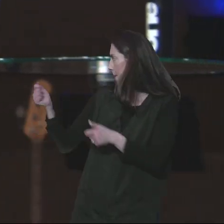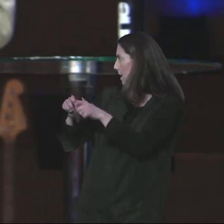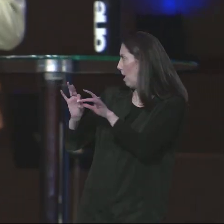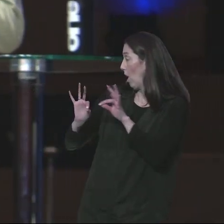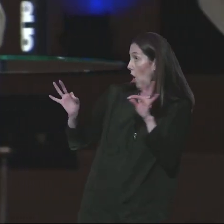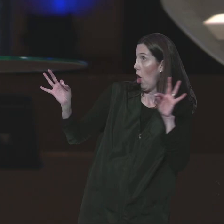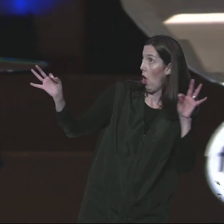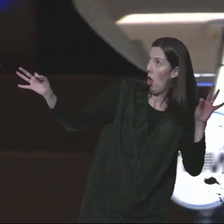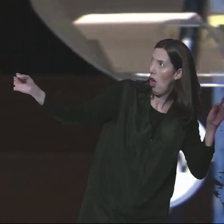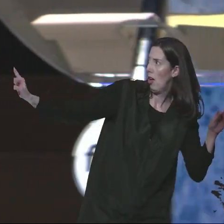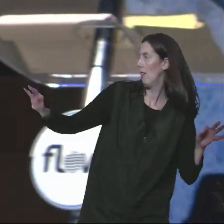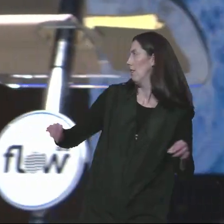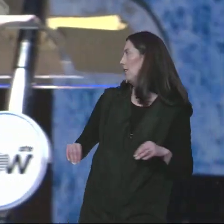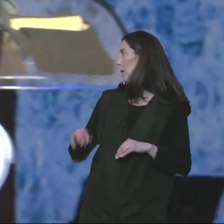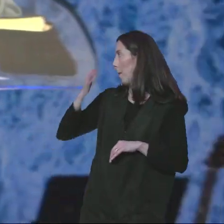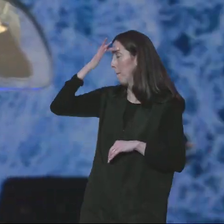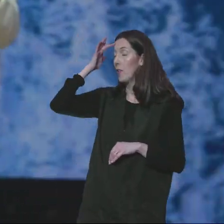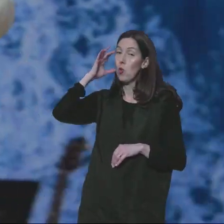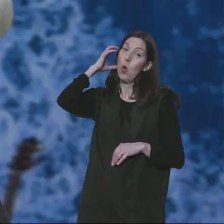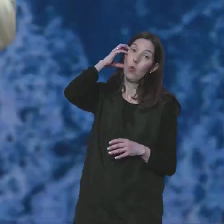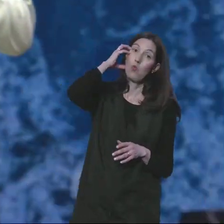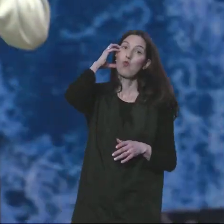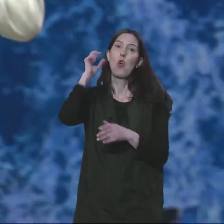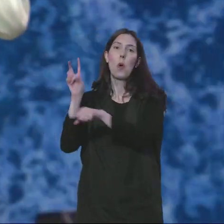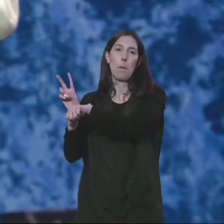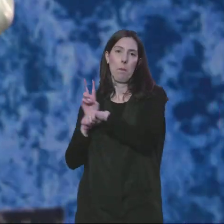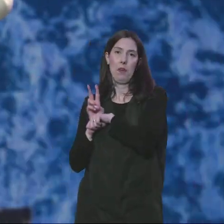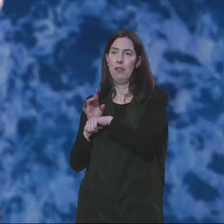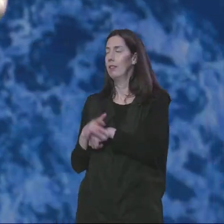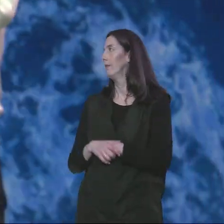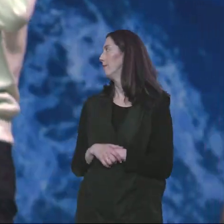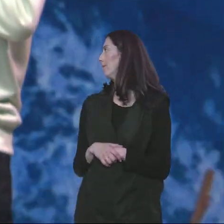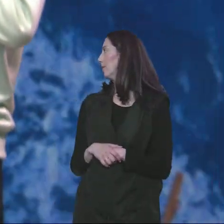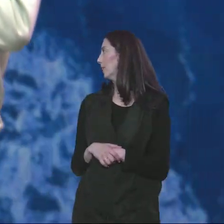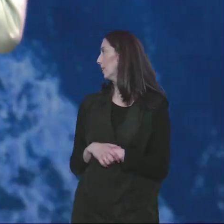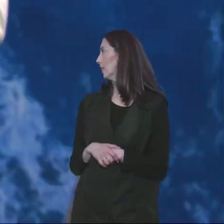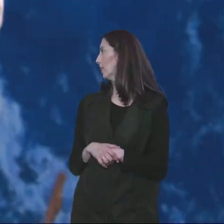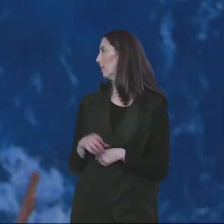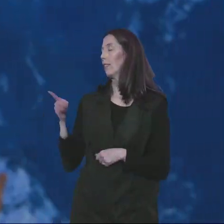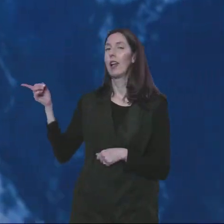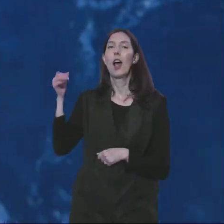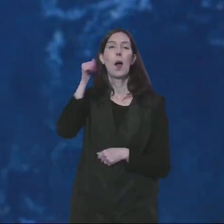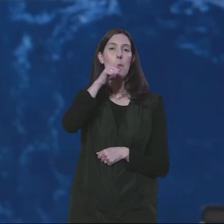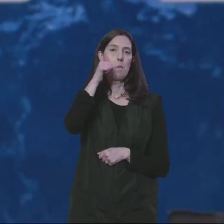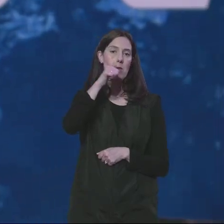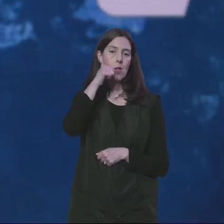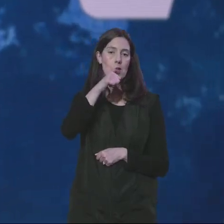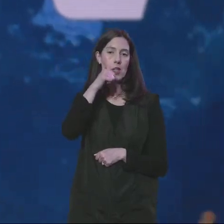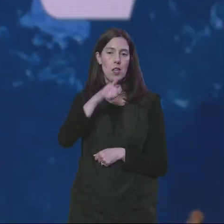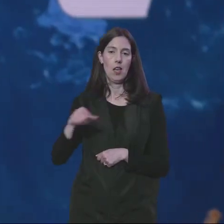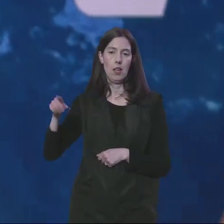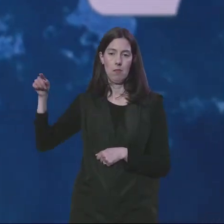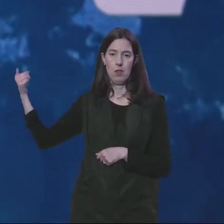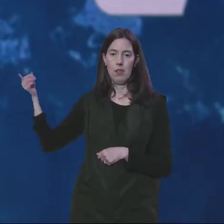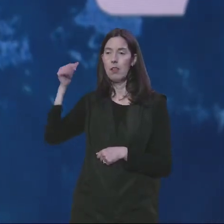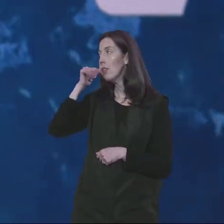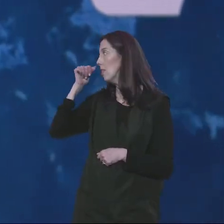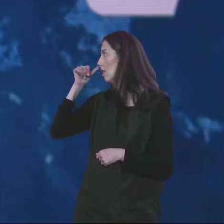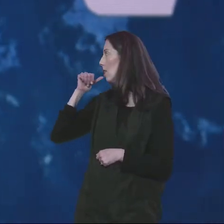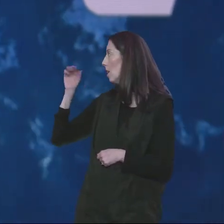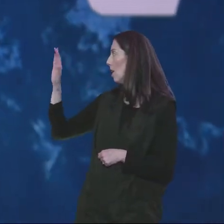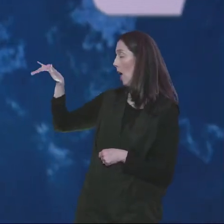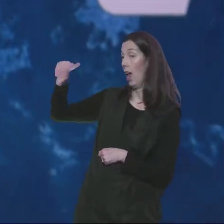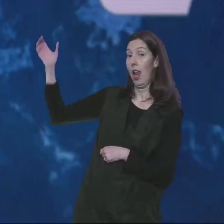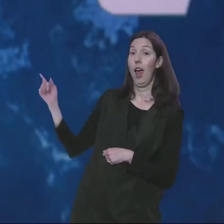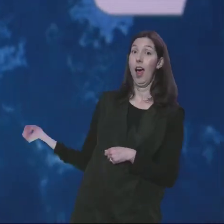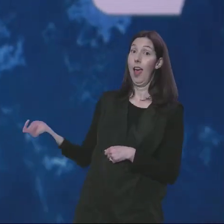tinha aqui com o pessoal do som. Então está aqui a Letícia, né? Isso. Finge que para lá da Letícia é